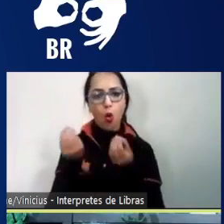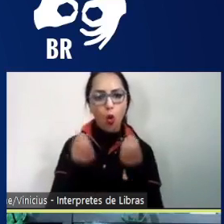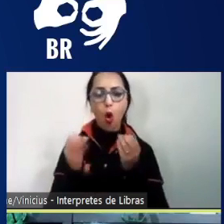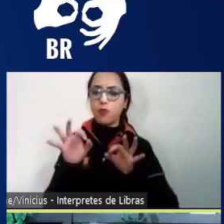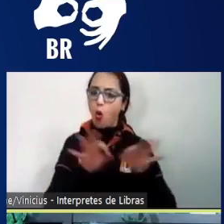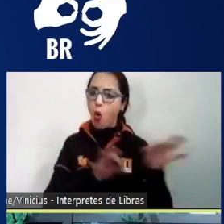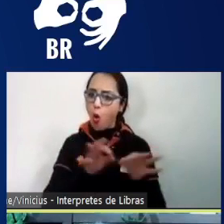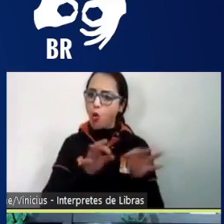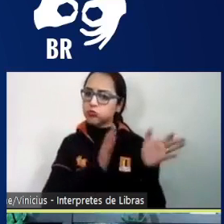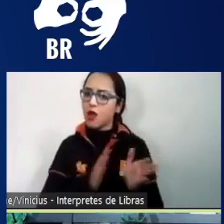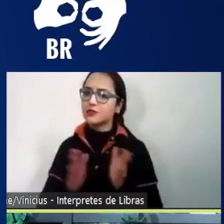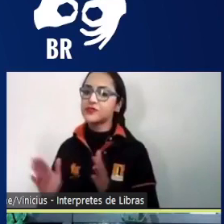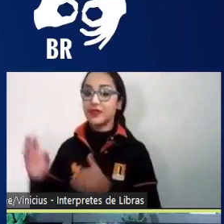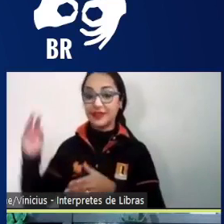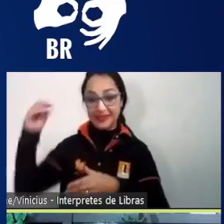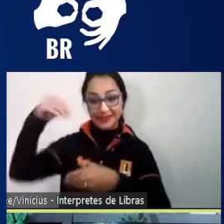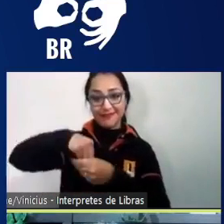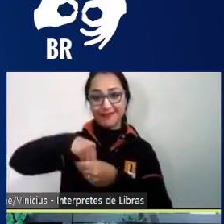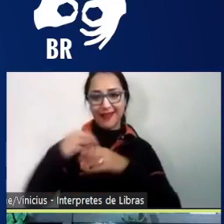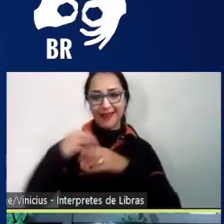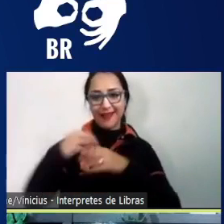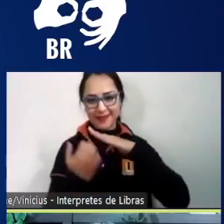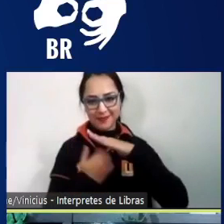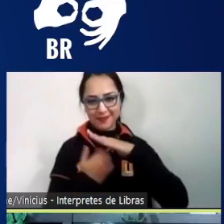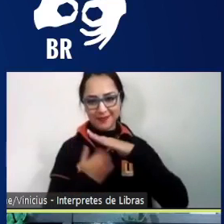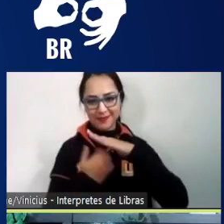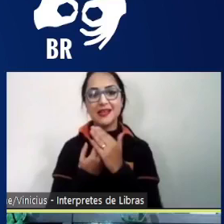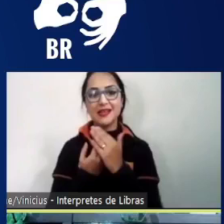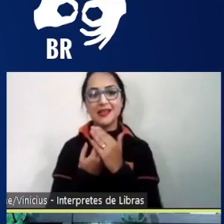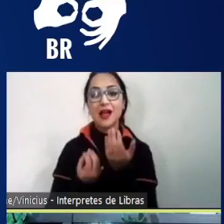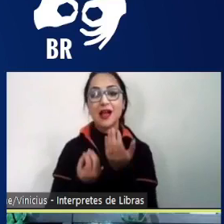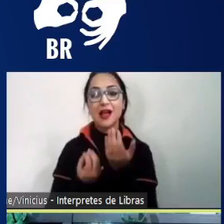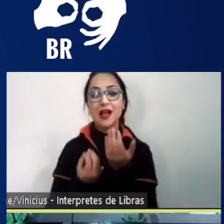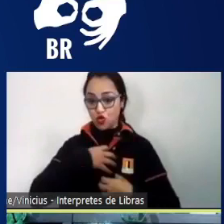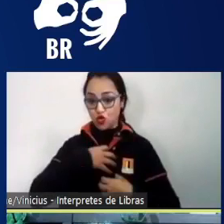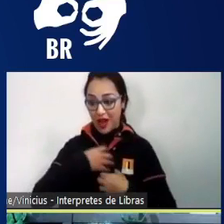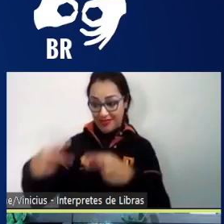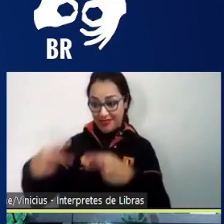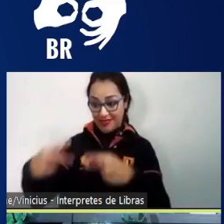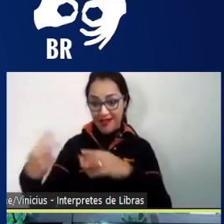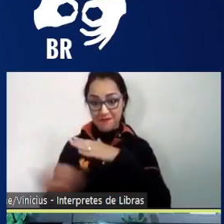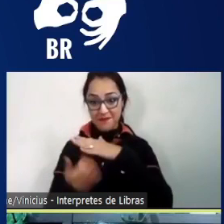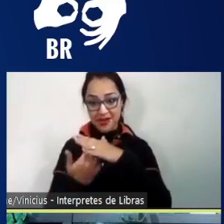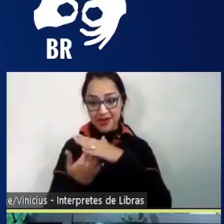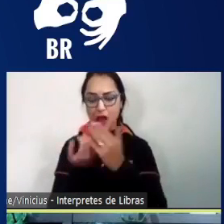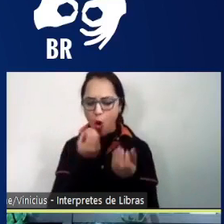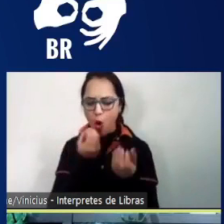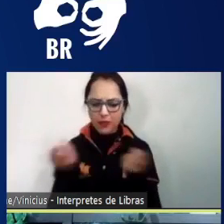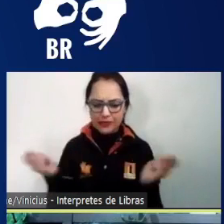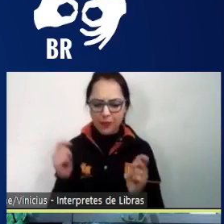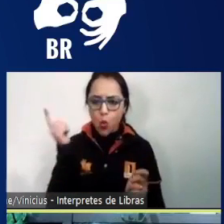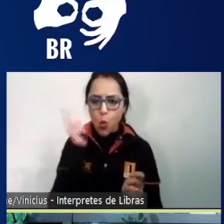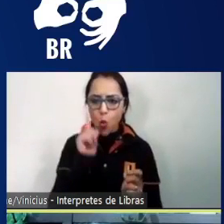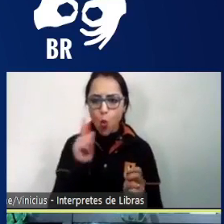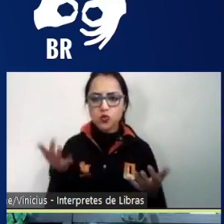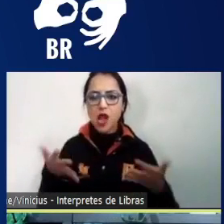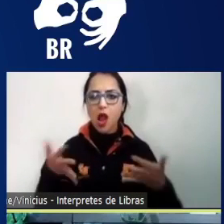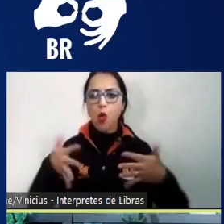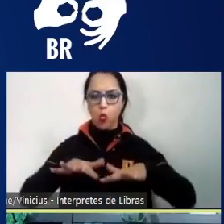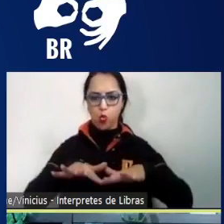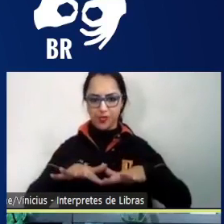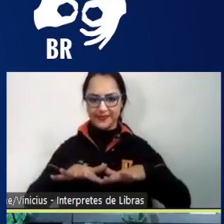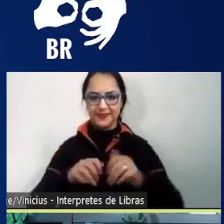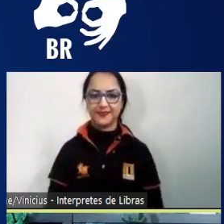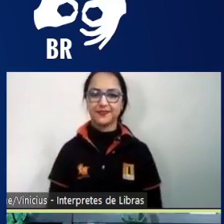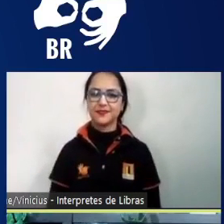empresa, respeitando o compliance da empresa e o jeito de ser dessa empresa. Compreendemos que, com o passar do